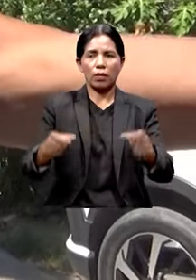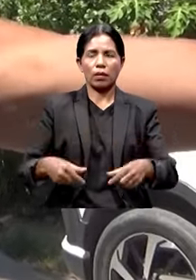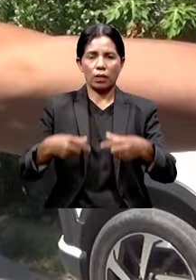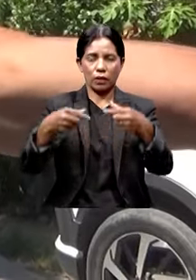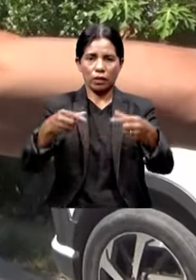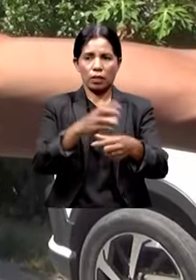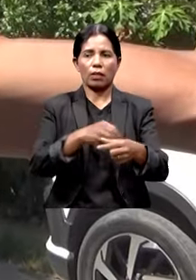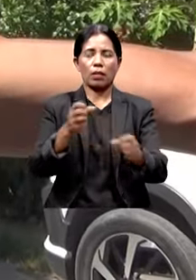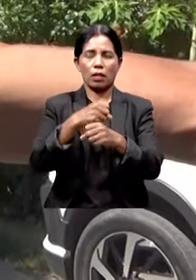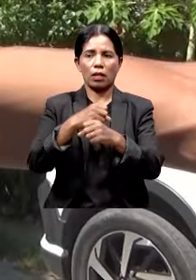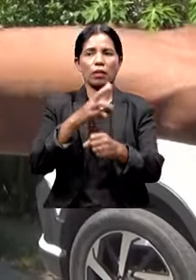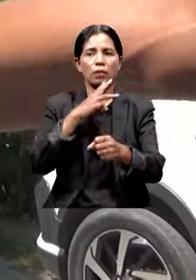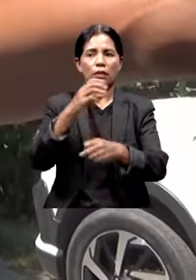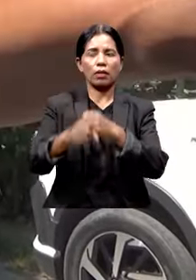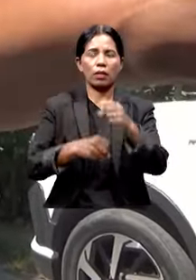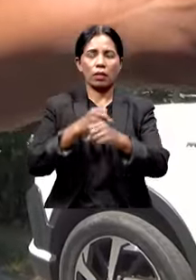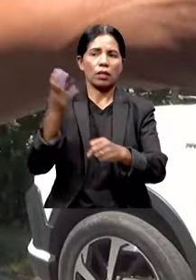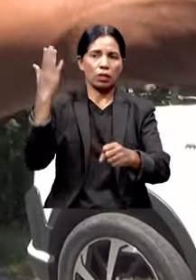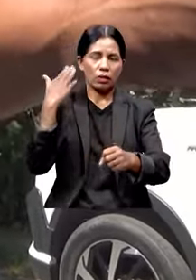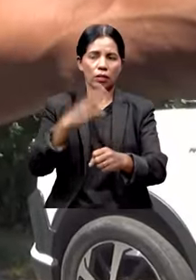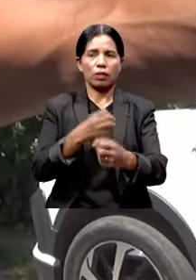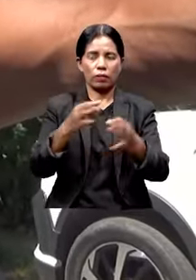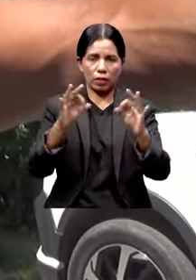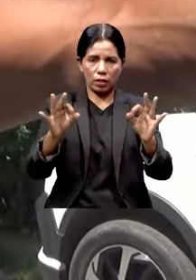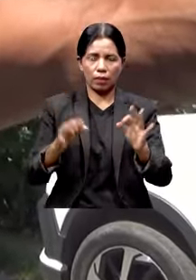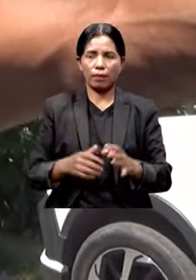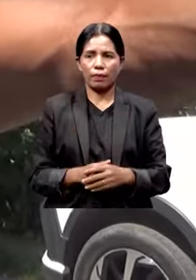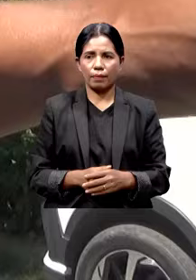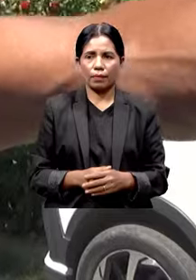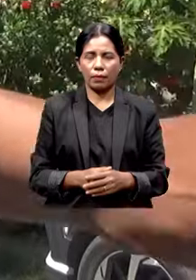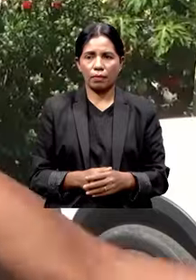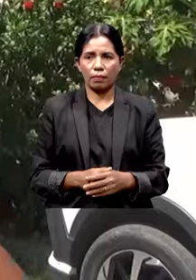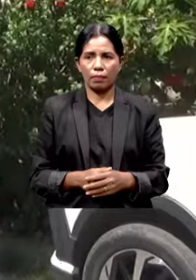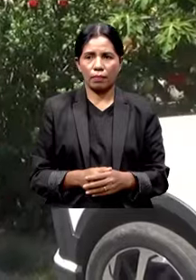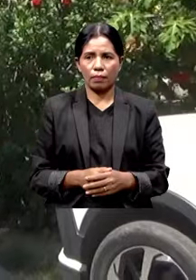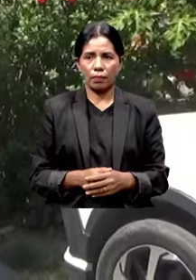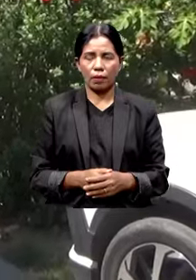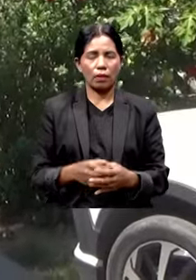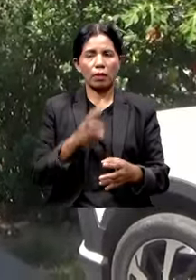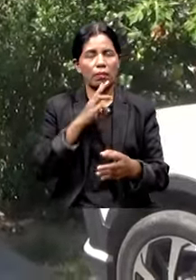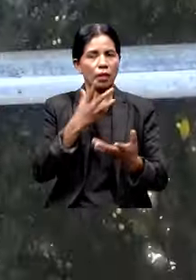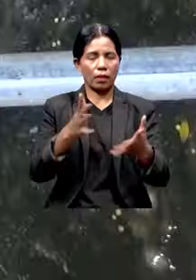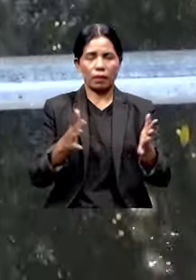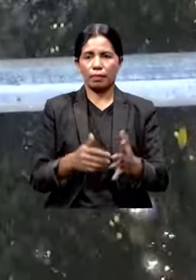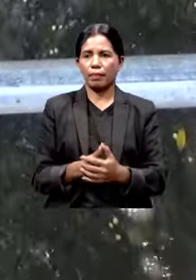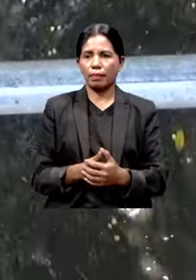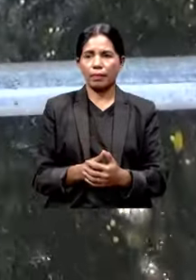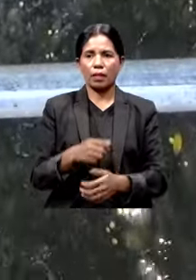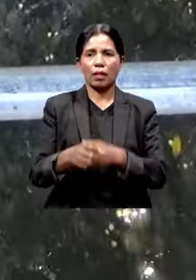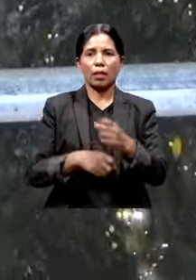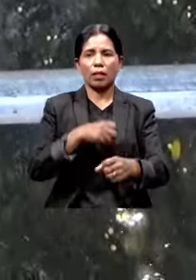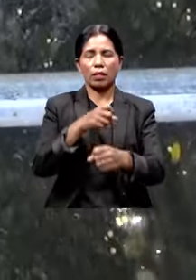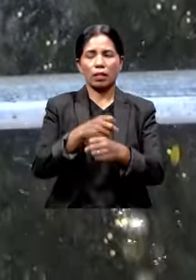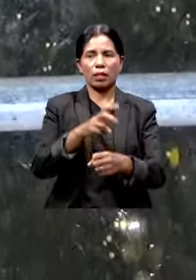Ni instalasi un phone ti nan kotu instalasi ba buntu ti ti ne ba. Ba buntu ti letu itu ne ba. Ora mamu kela. Ia tinang riuroron resingida